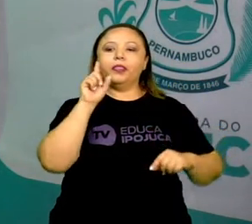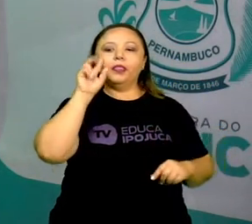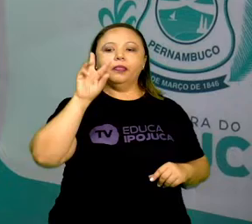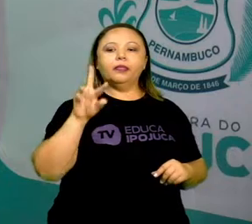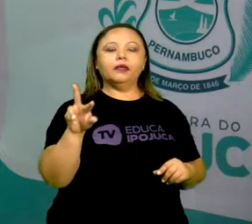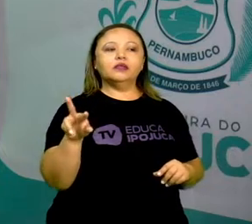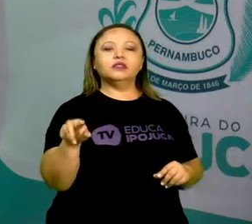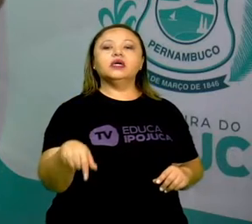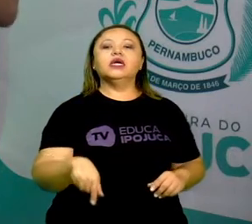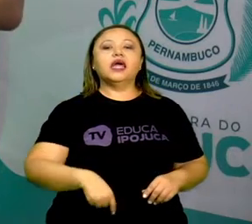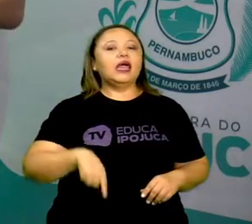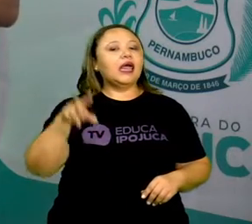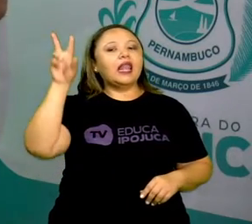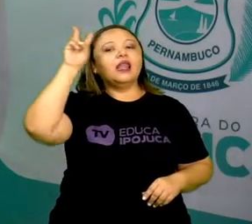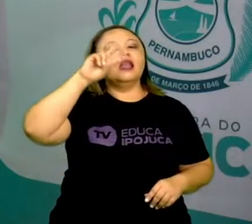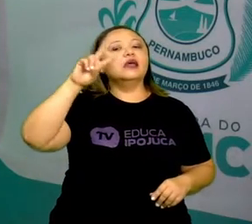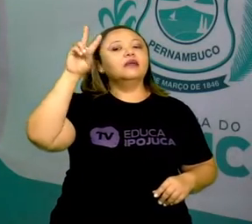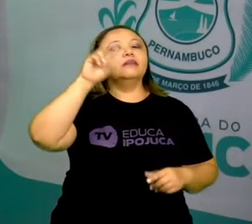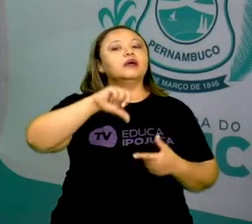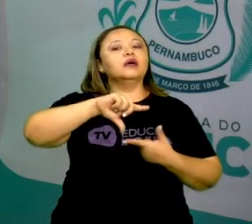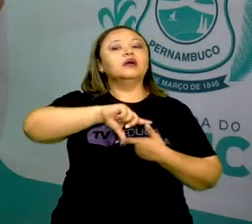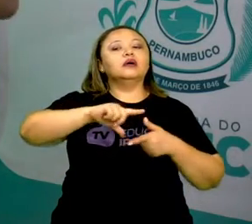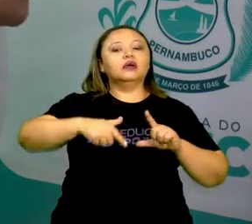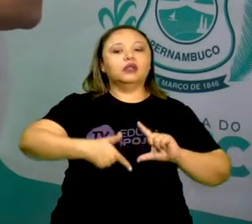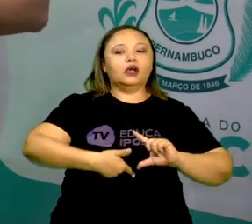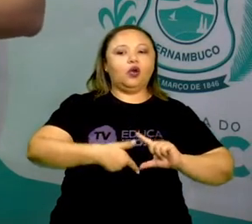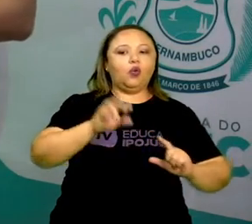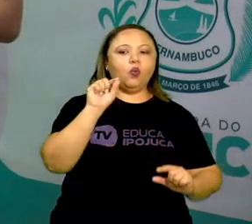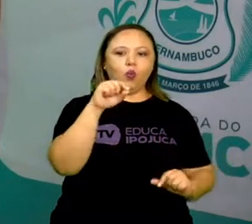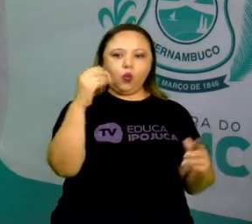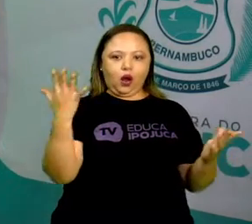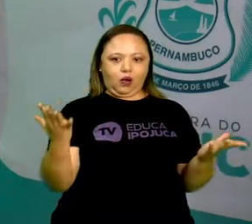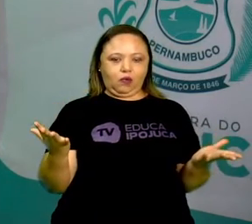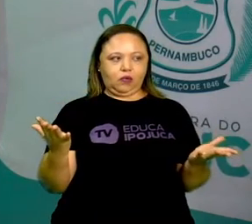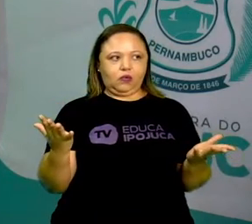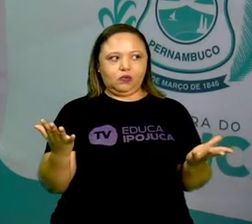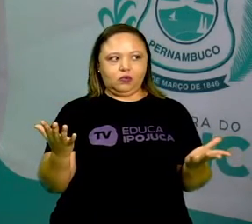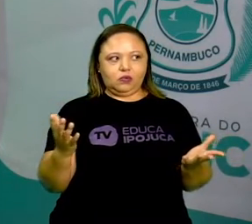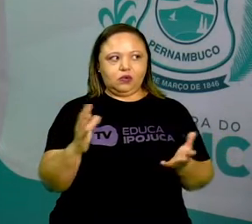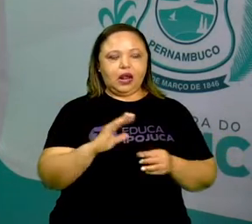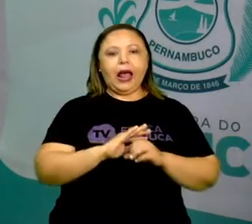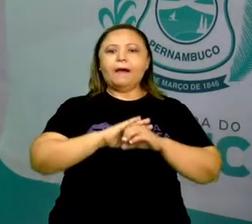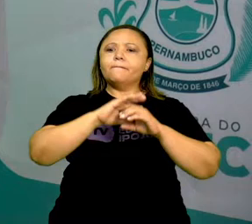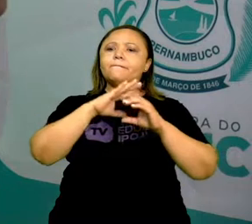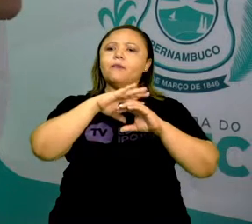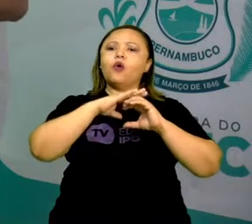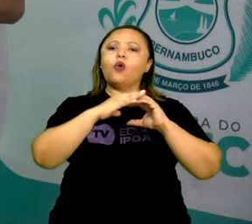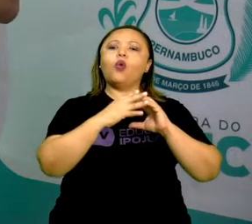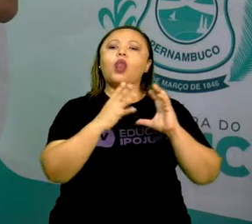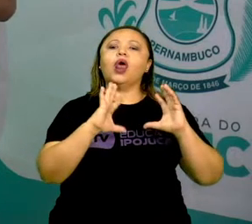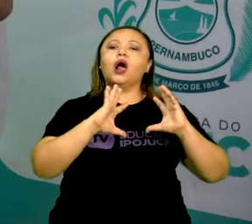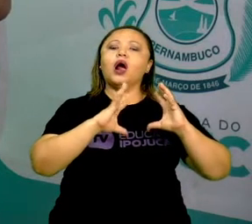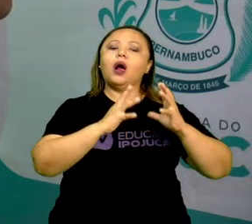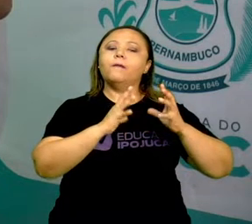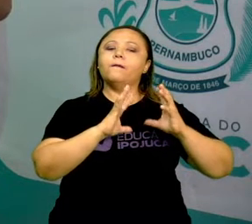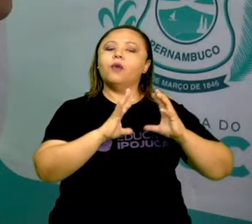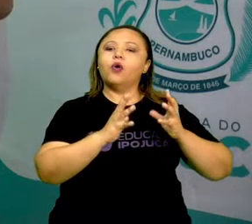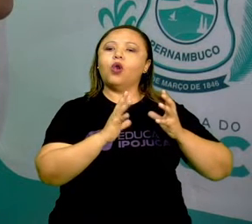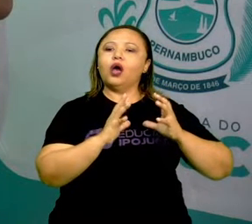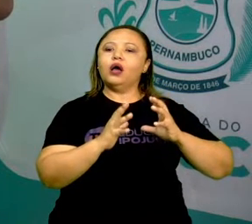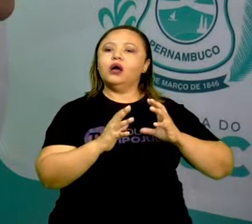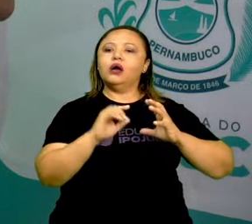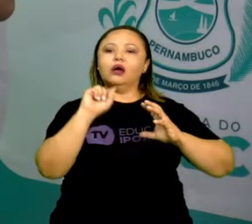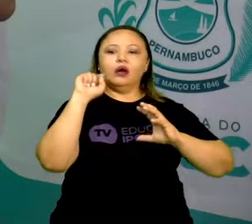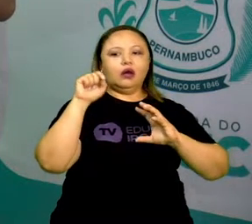eles lembram quais sólidos geométricos. Aqui, por exemplo, a bola. Lembra que sólido geométrico é